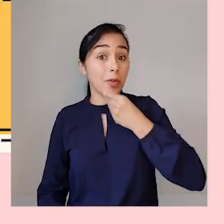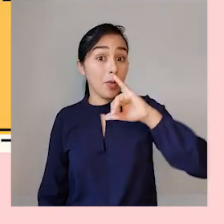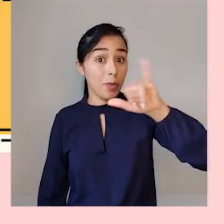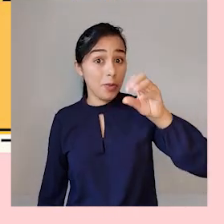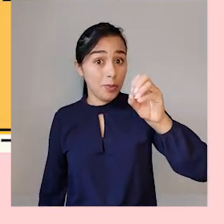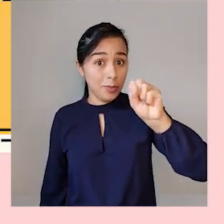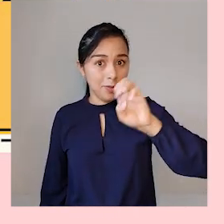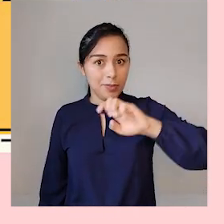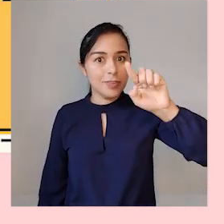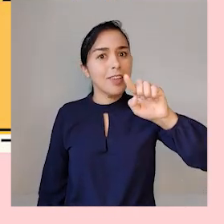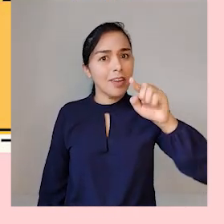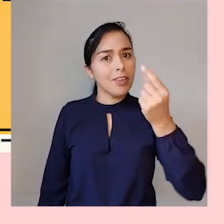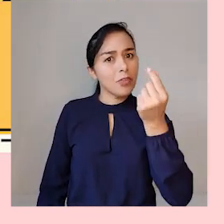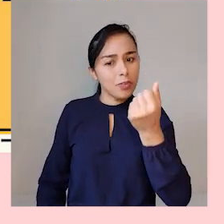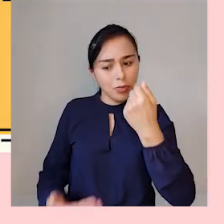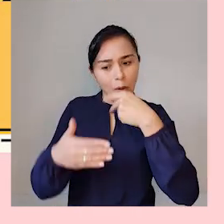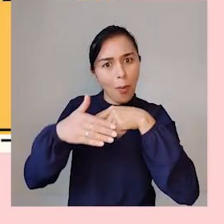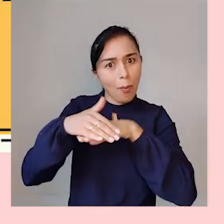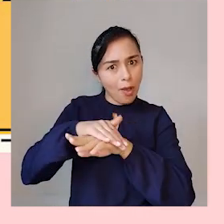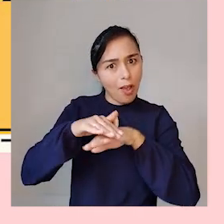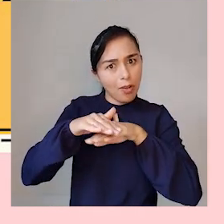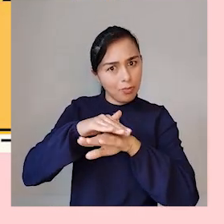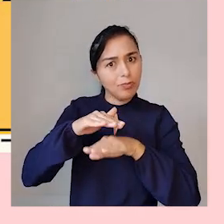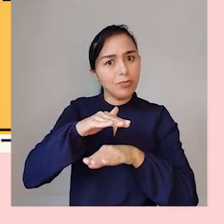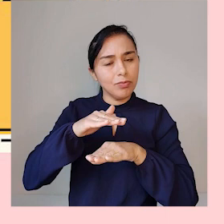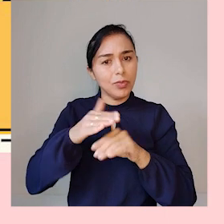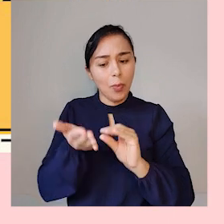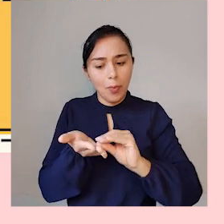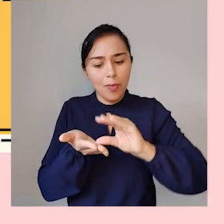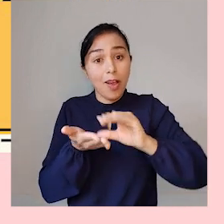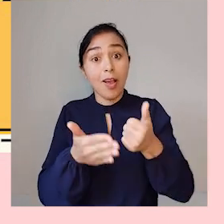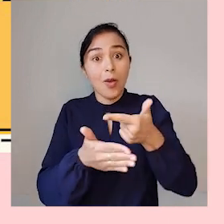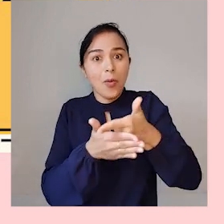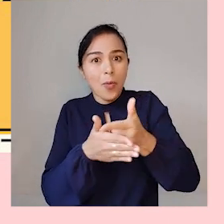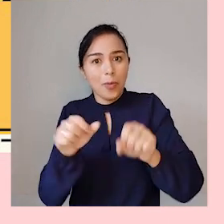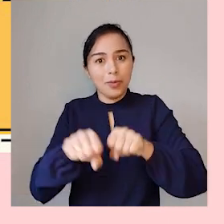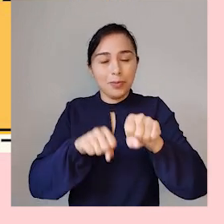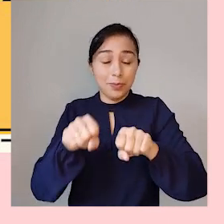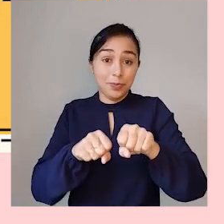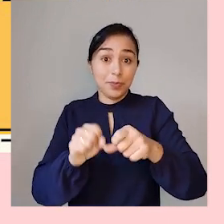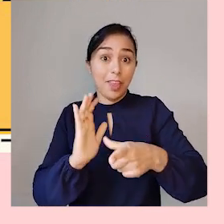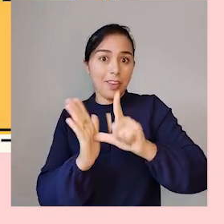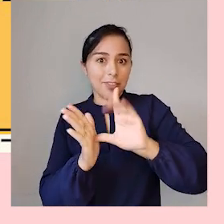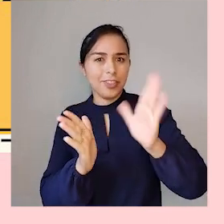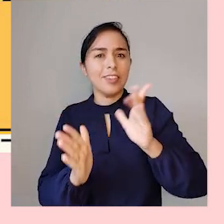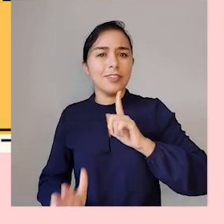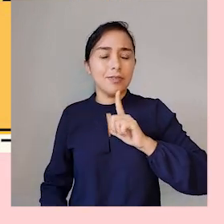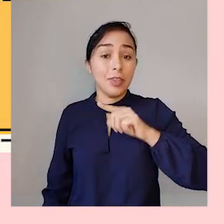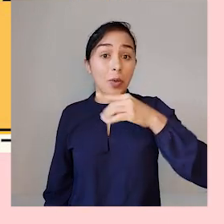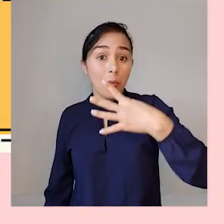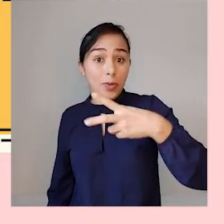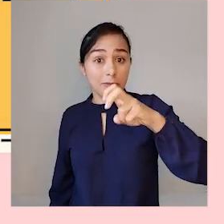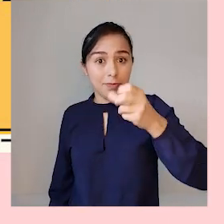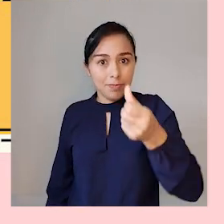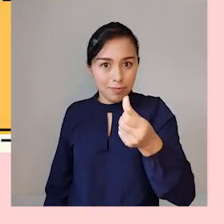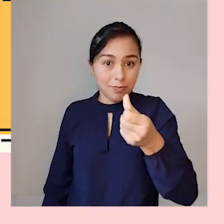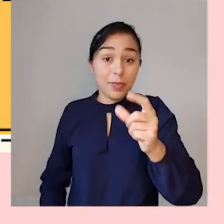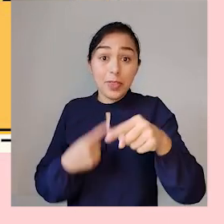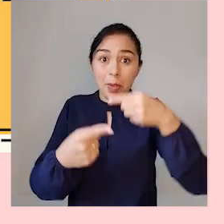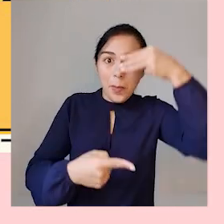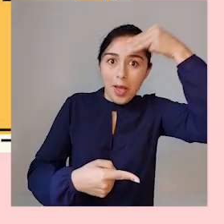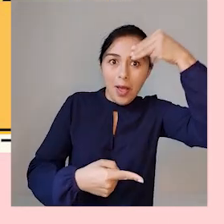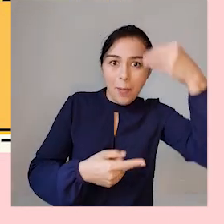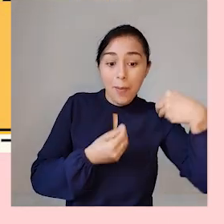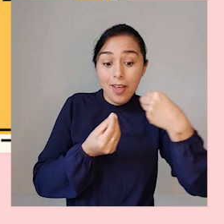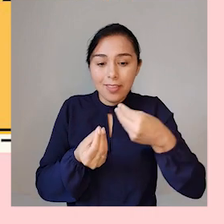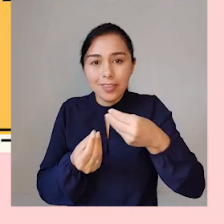José está juntando dinheiro para comprar uma bicicleta. Ele já tinha R$ 456 e ganhou R$